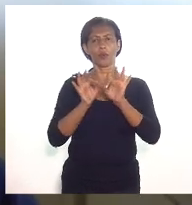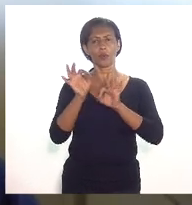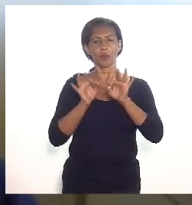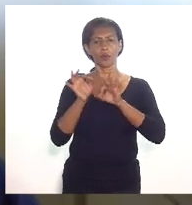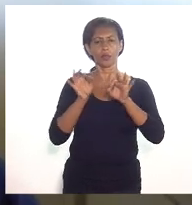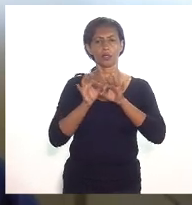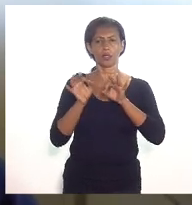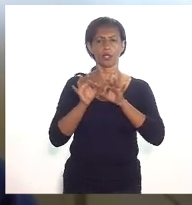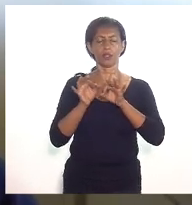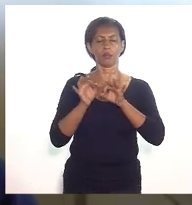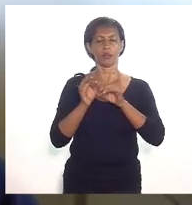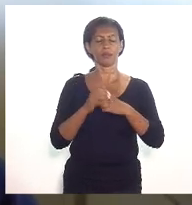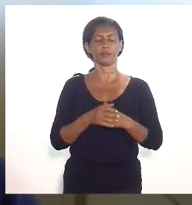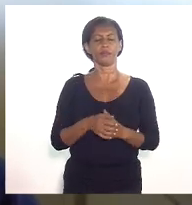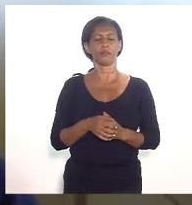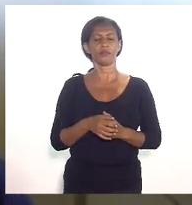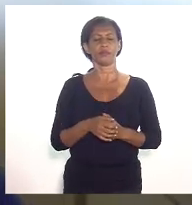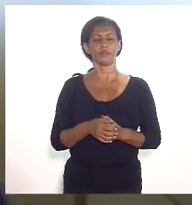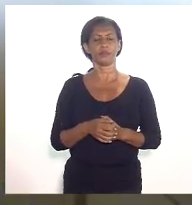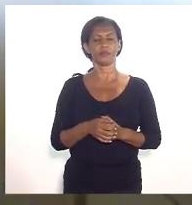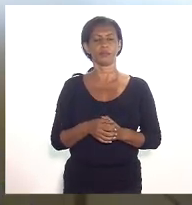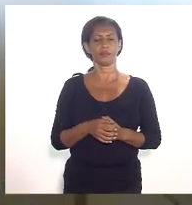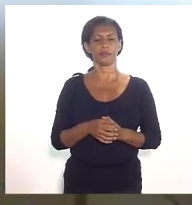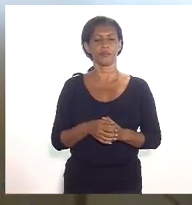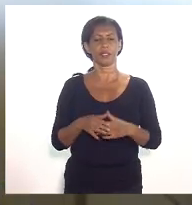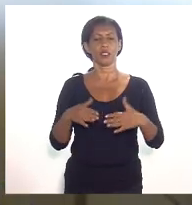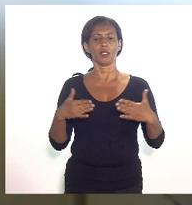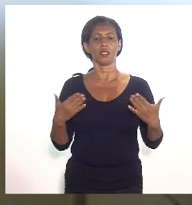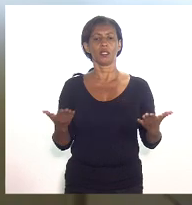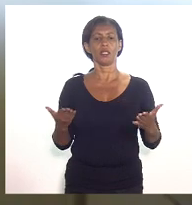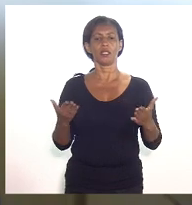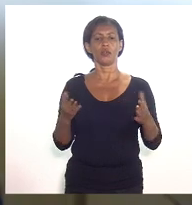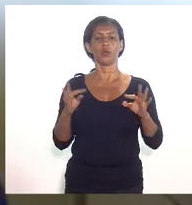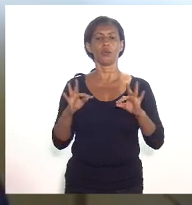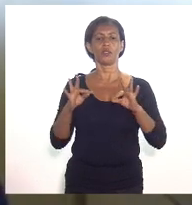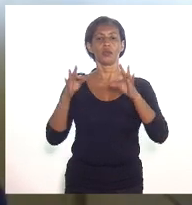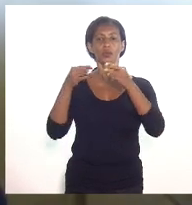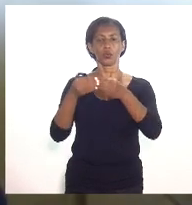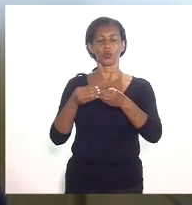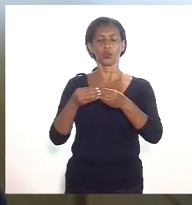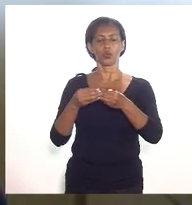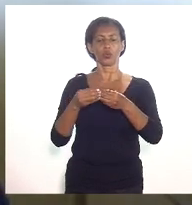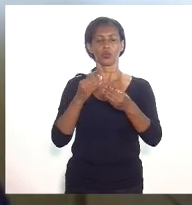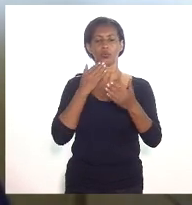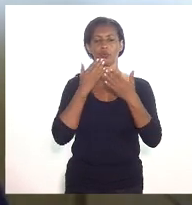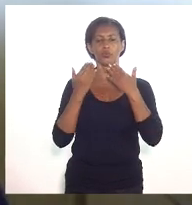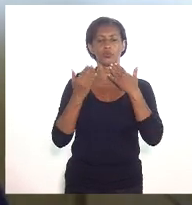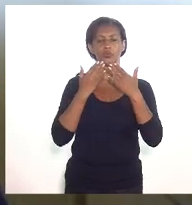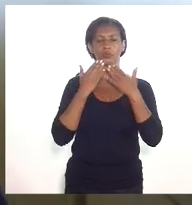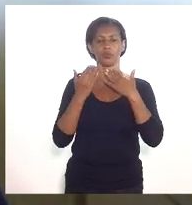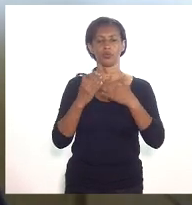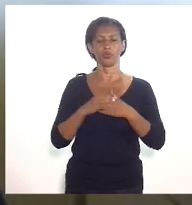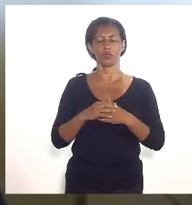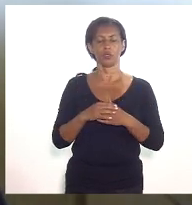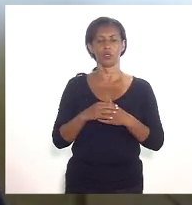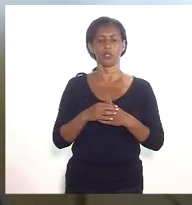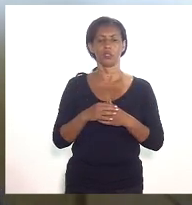essa racionalização. E como entra todos os modais, isso